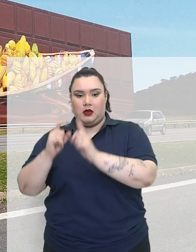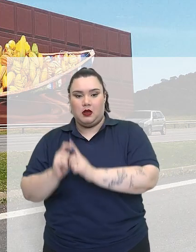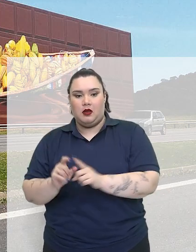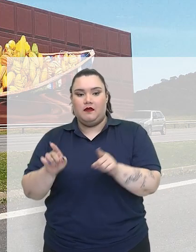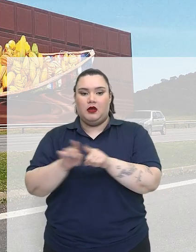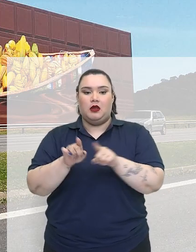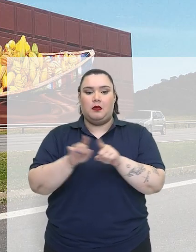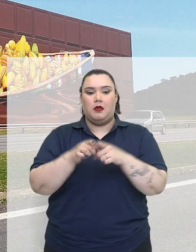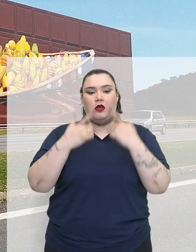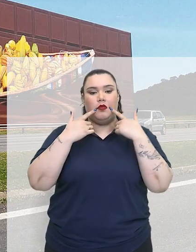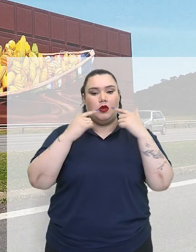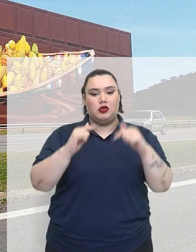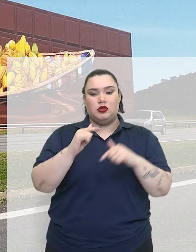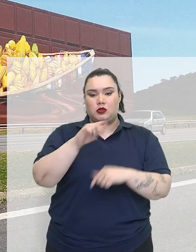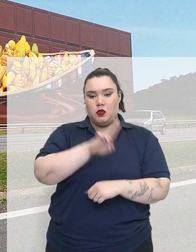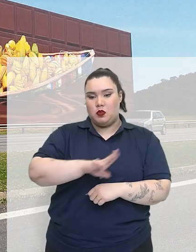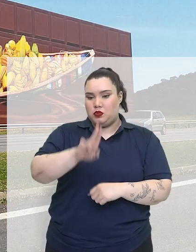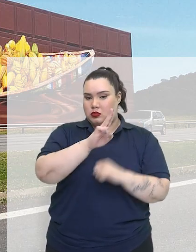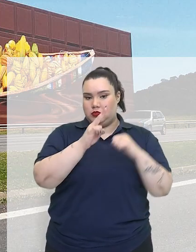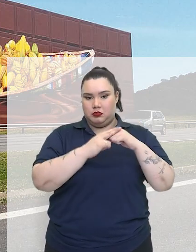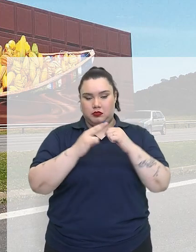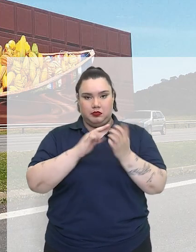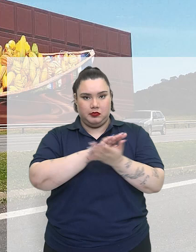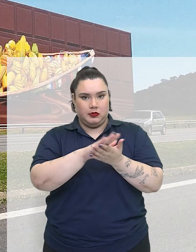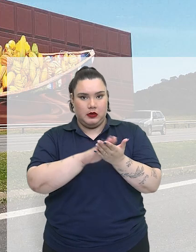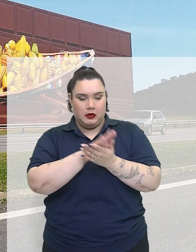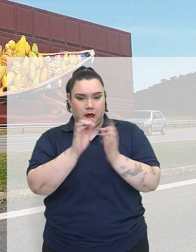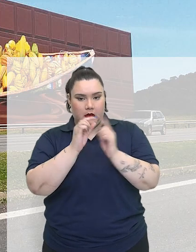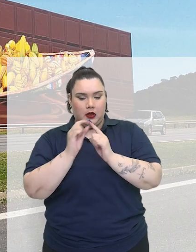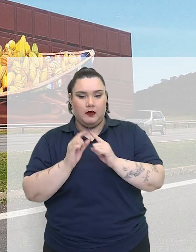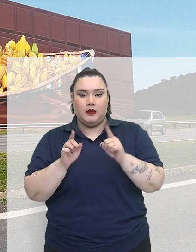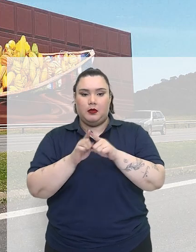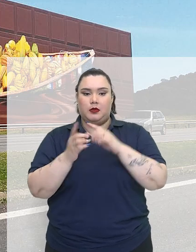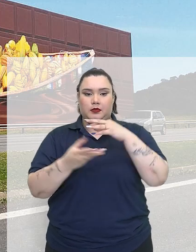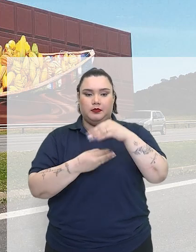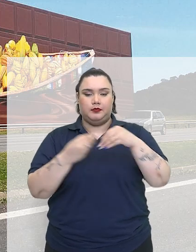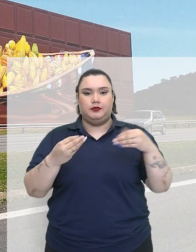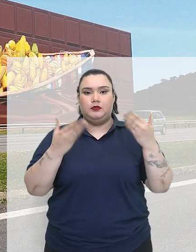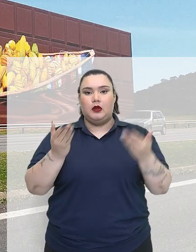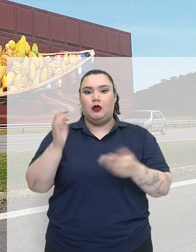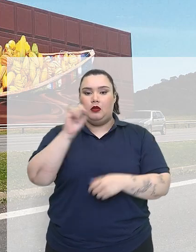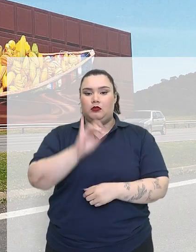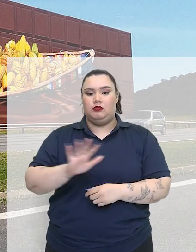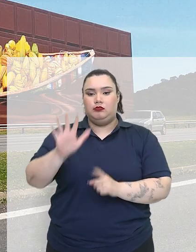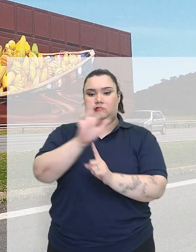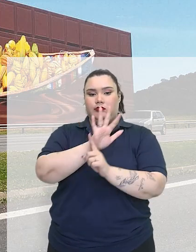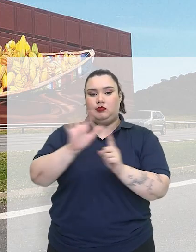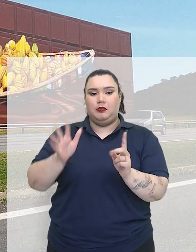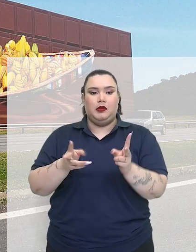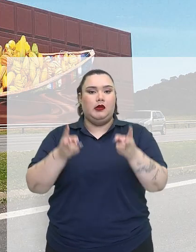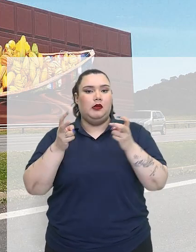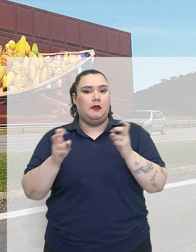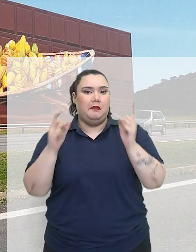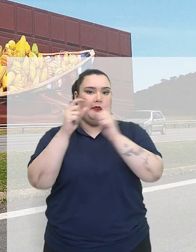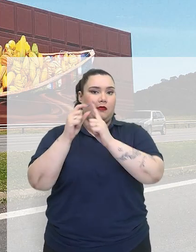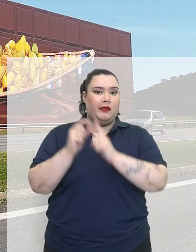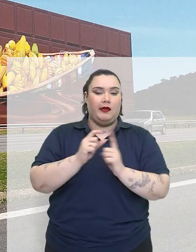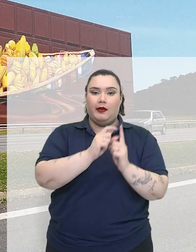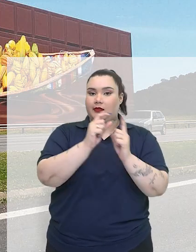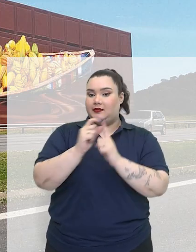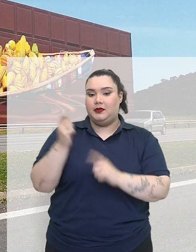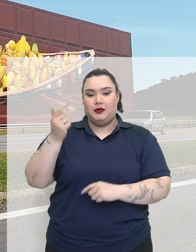verbal e linguagem híbrida. Então, como vocês estão observando, né, nessa imagem, né, não há